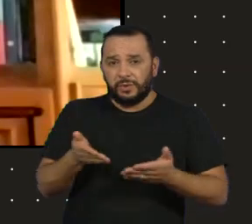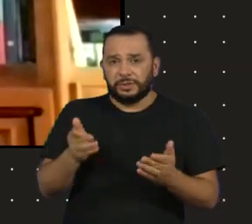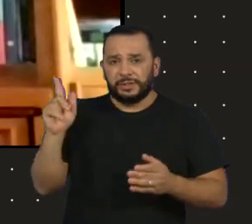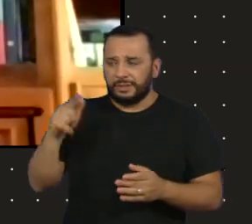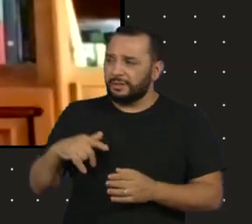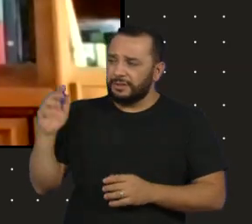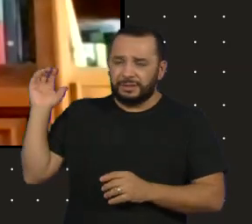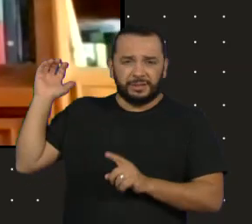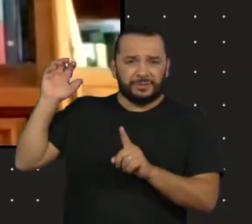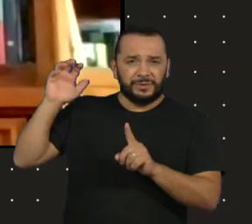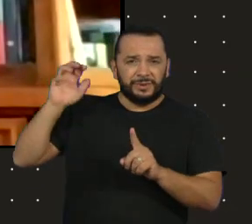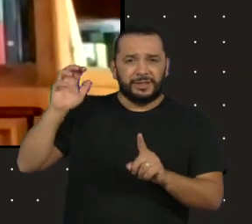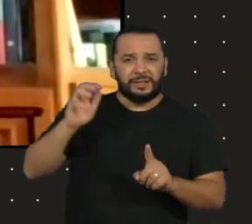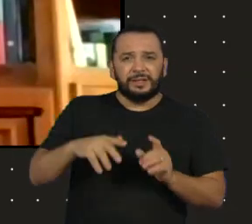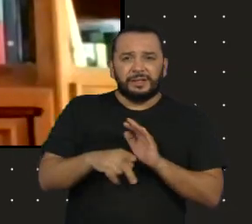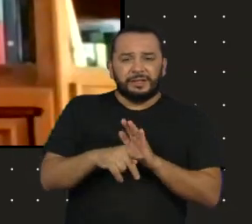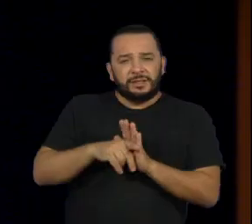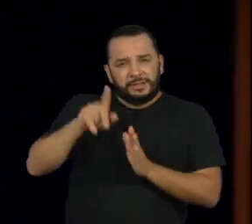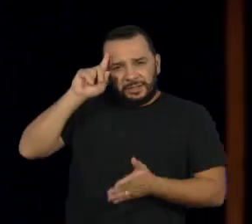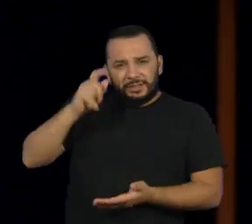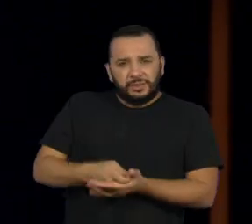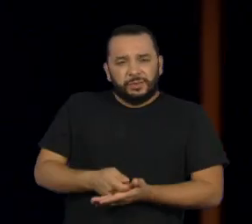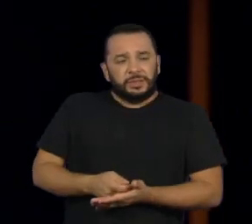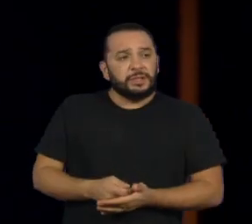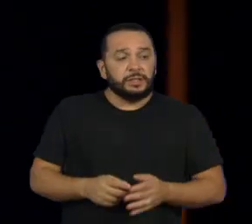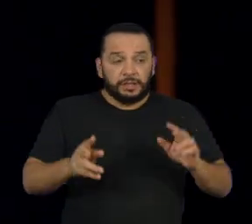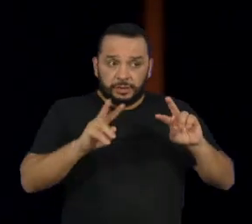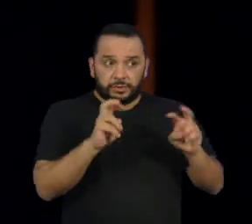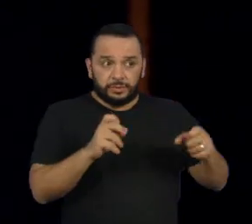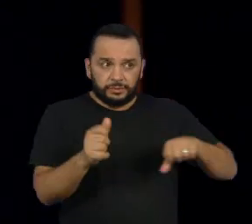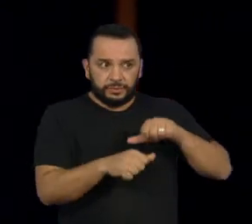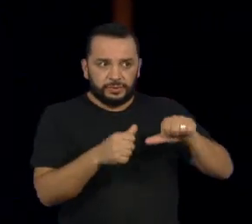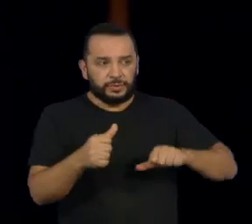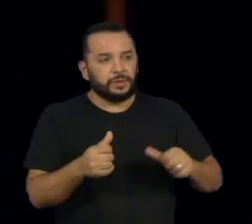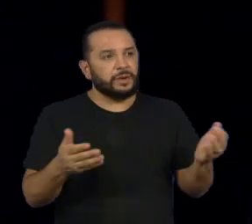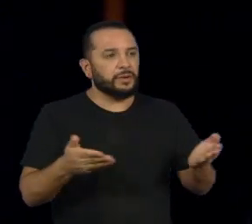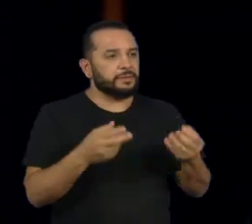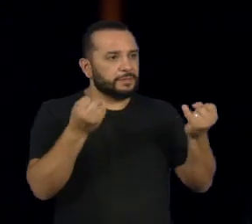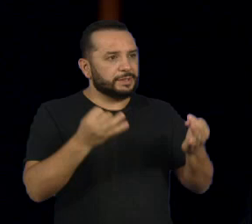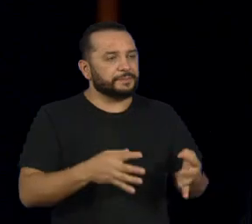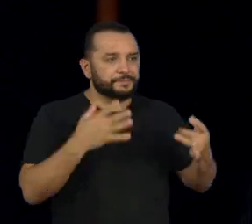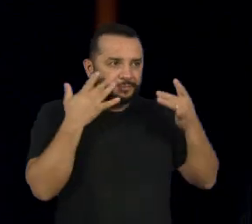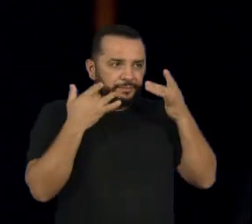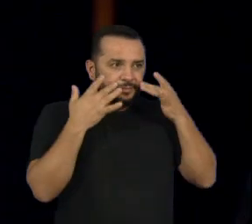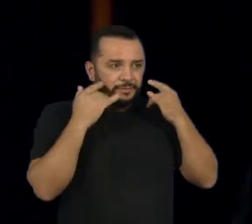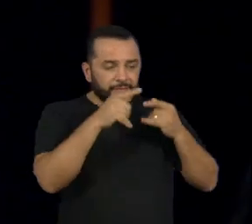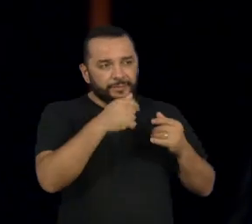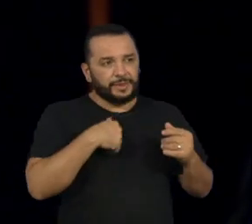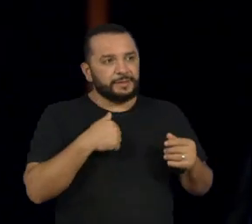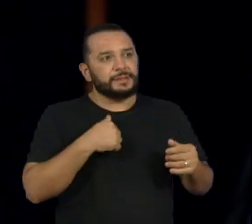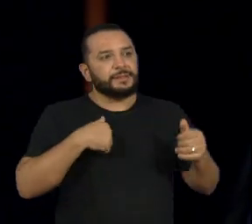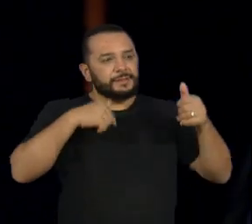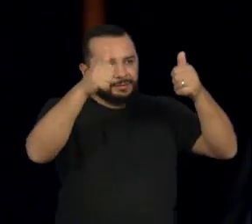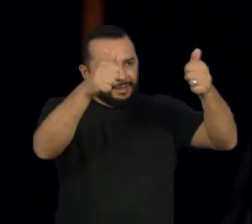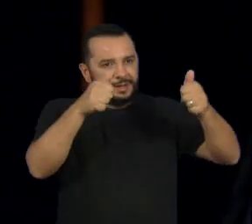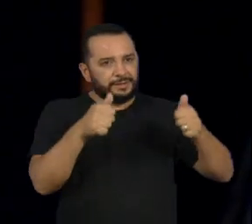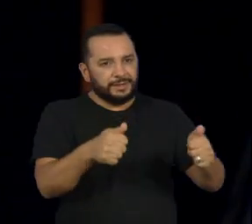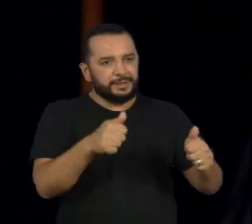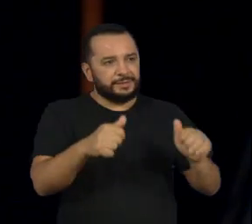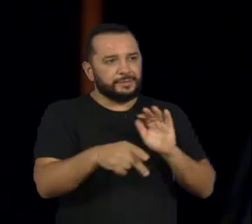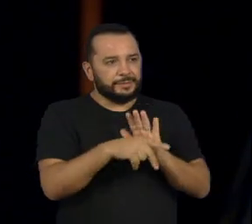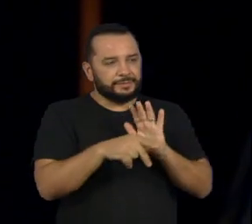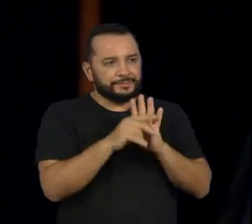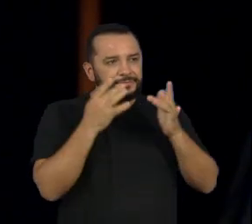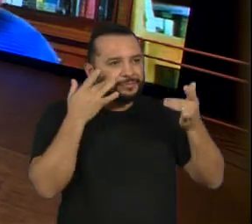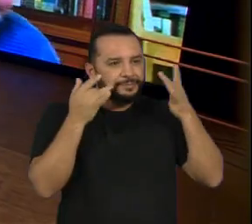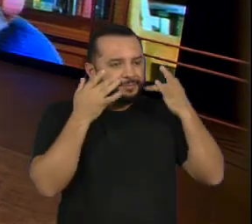de lá, vem desse período. Mudando um pouco de assunto, vamos falar de teatro. Você fez também vários cartazes para espetáculos